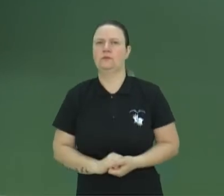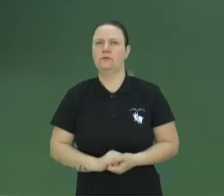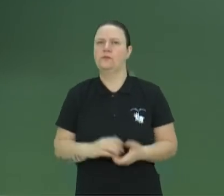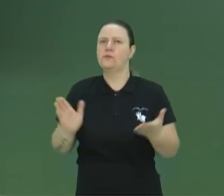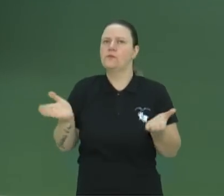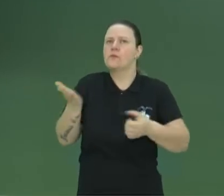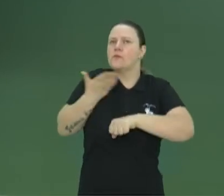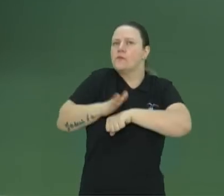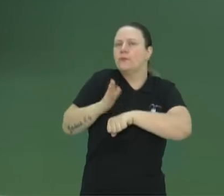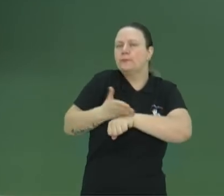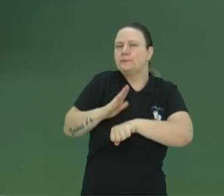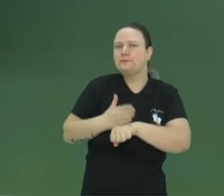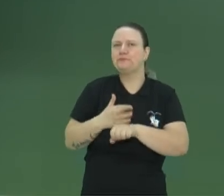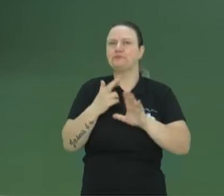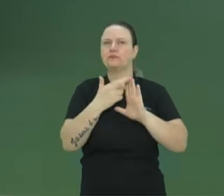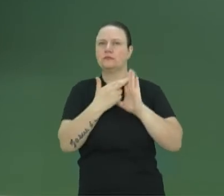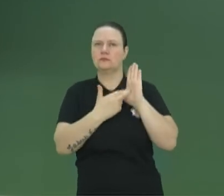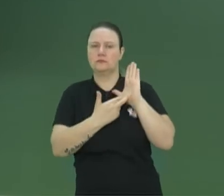uma nova matriz, olha.